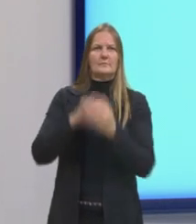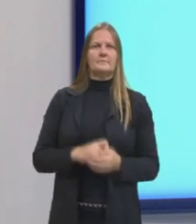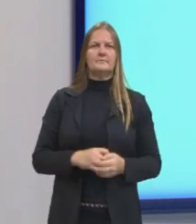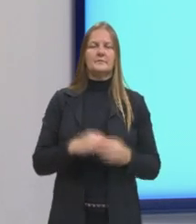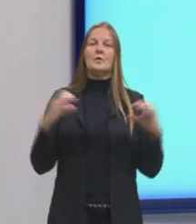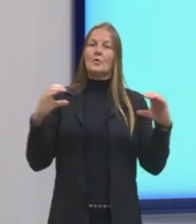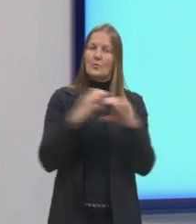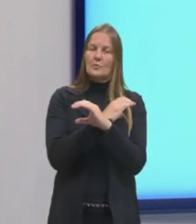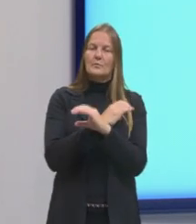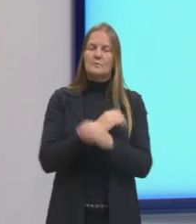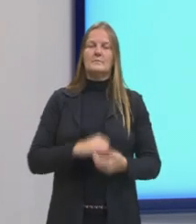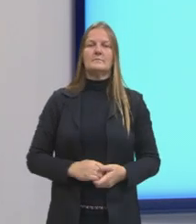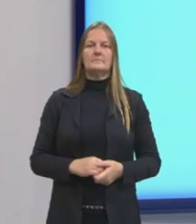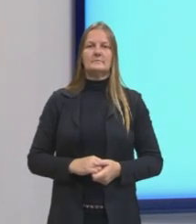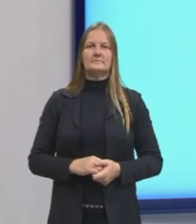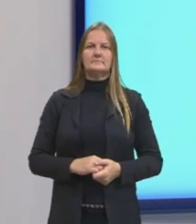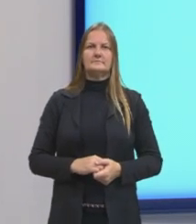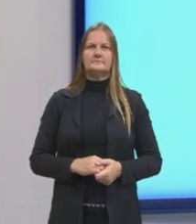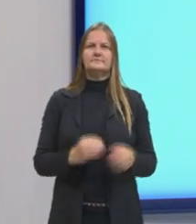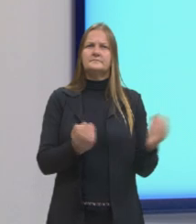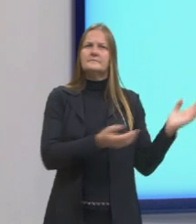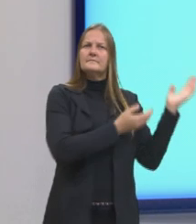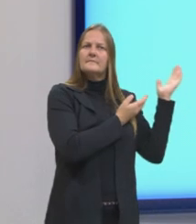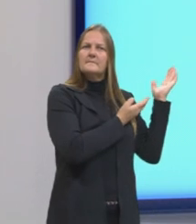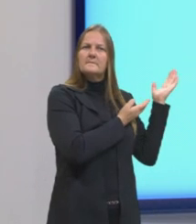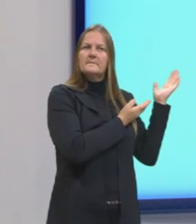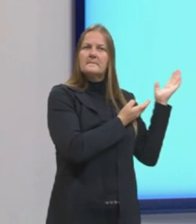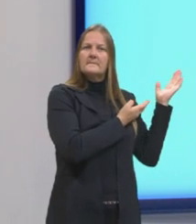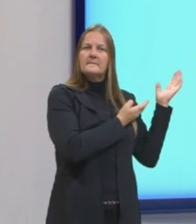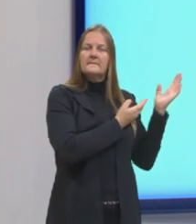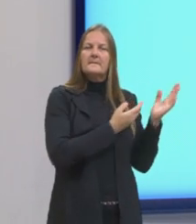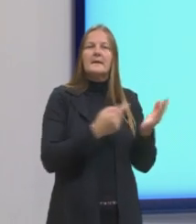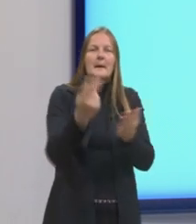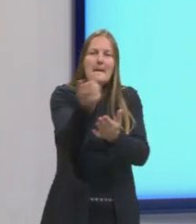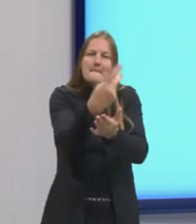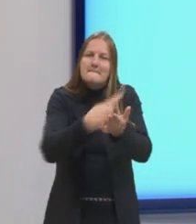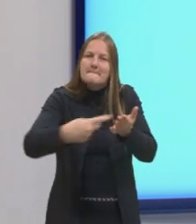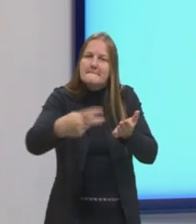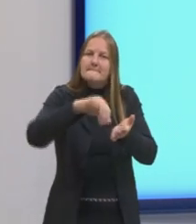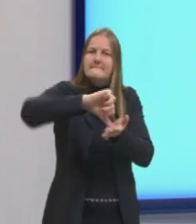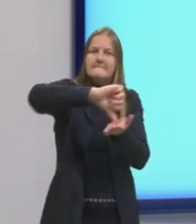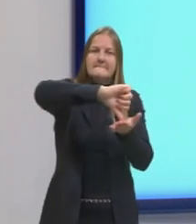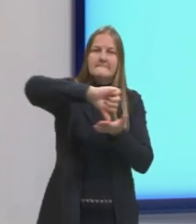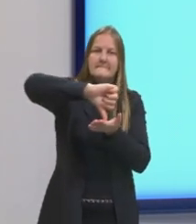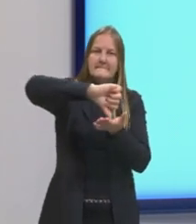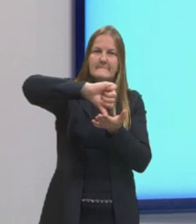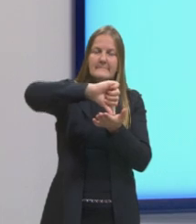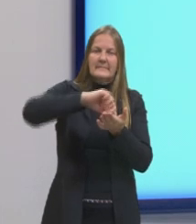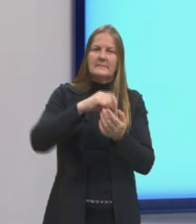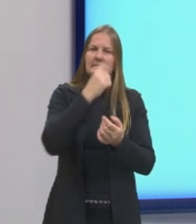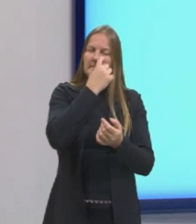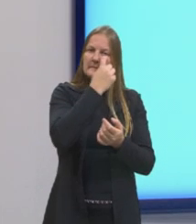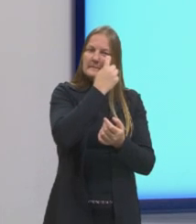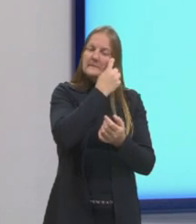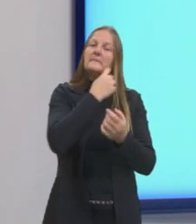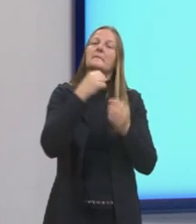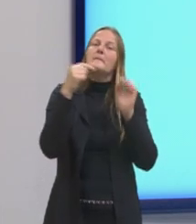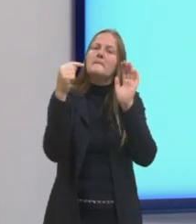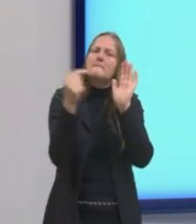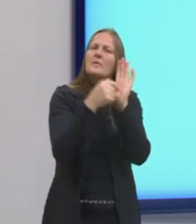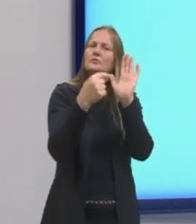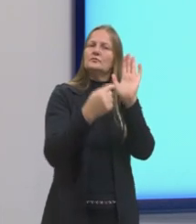completa ó e aqui eu trago esse mapa nesse mapinha aqui ó nós temos bem definido alguns